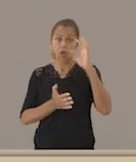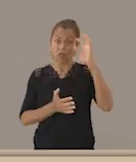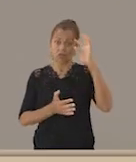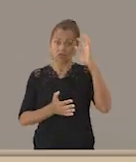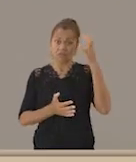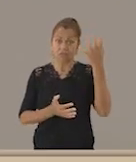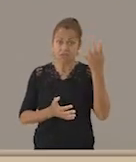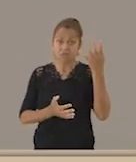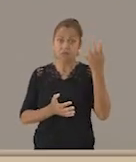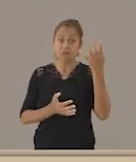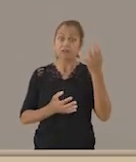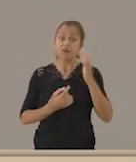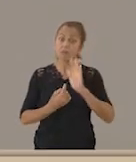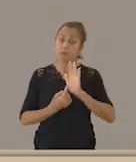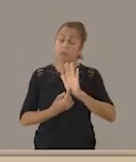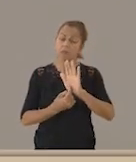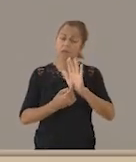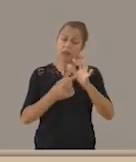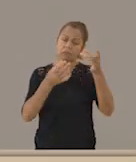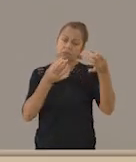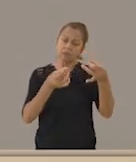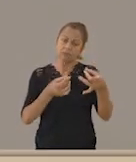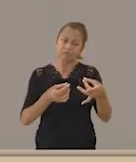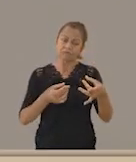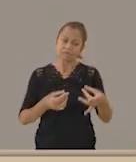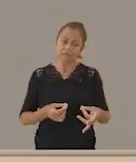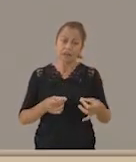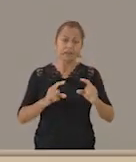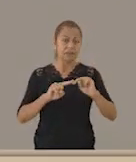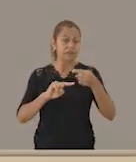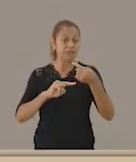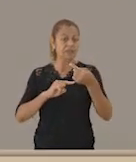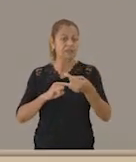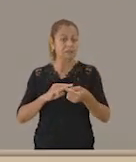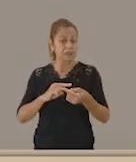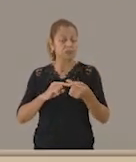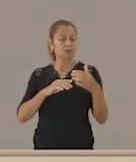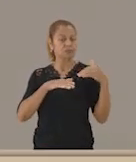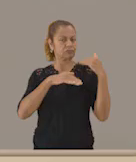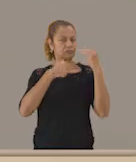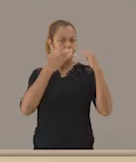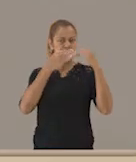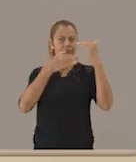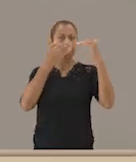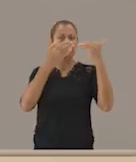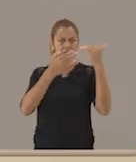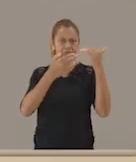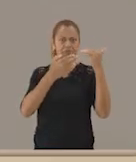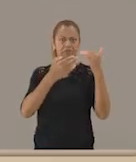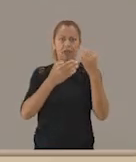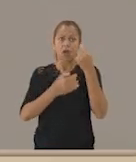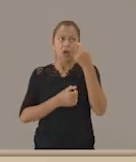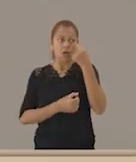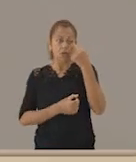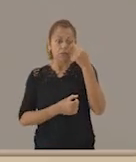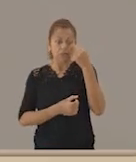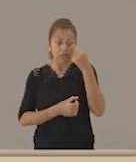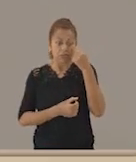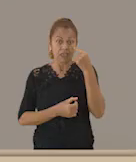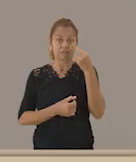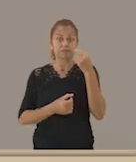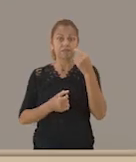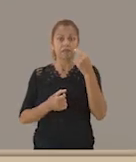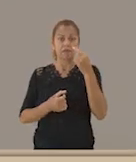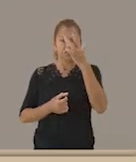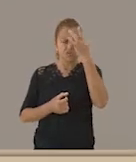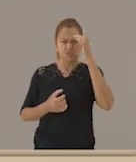que será exposto em detalhes e posteriormente o desenvolvimento. Observe,